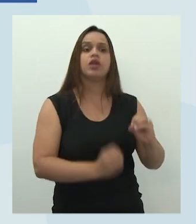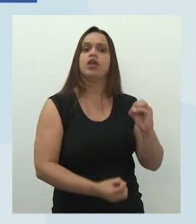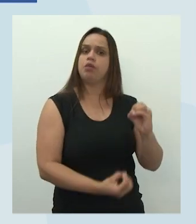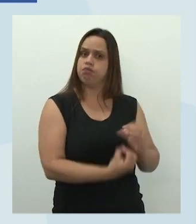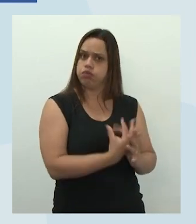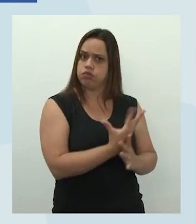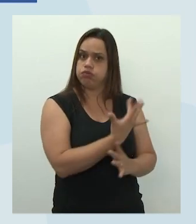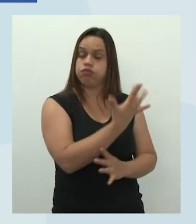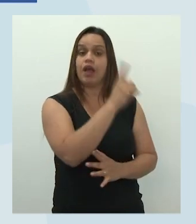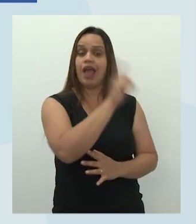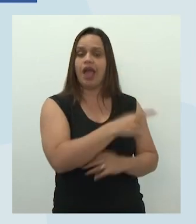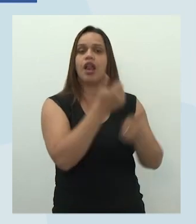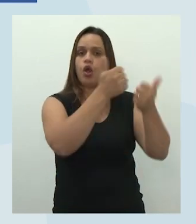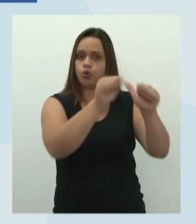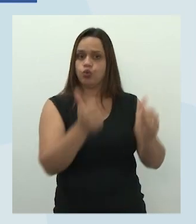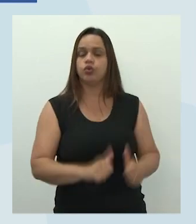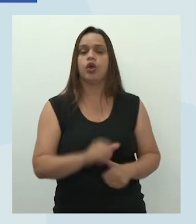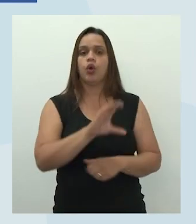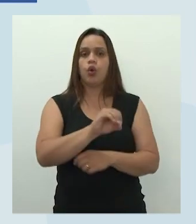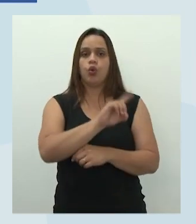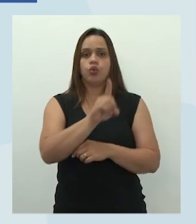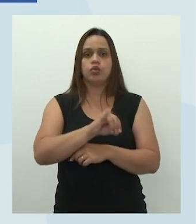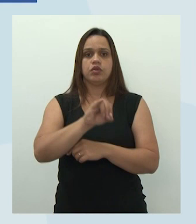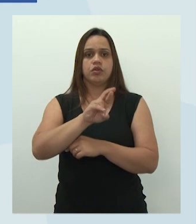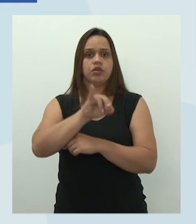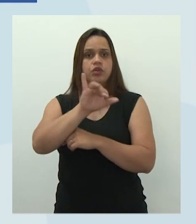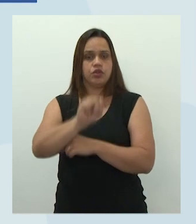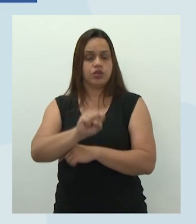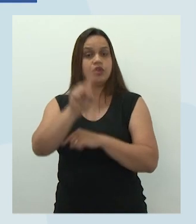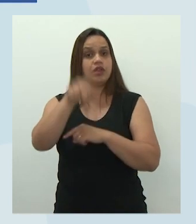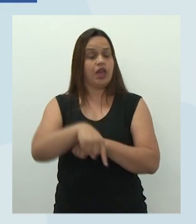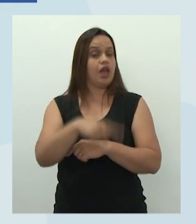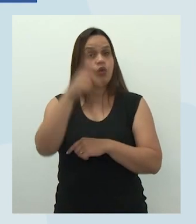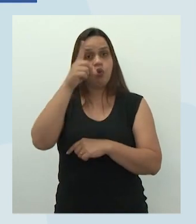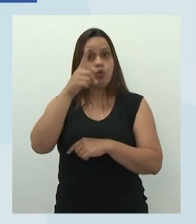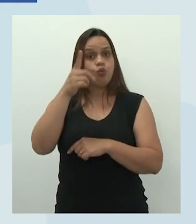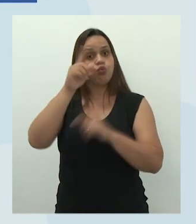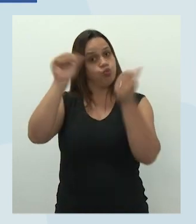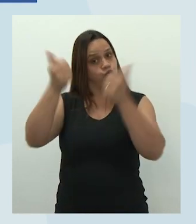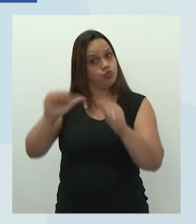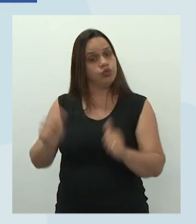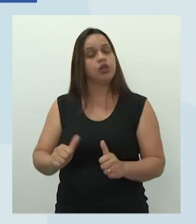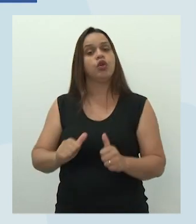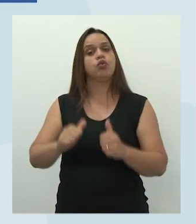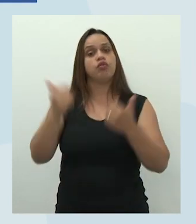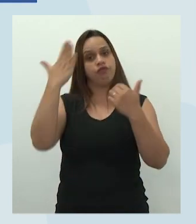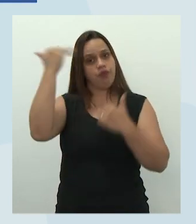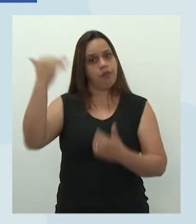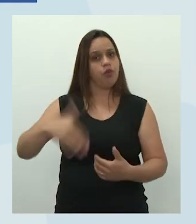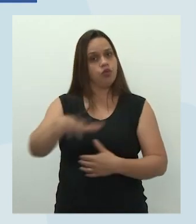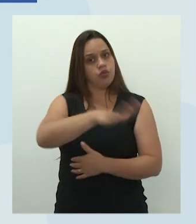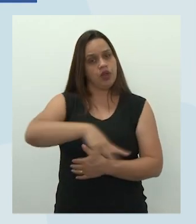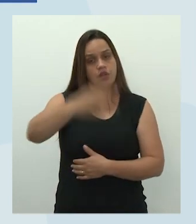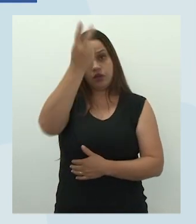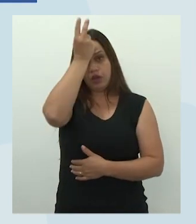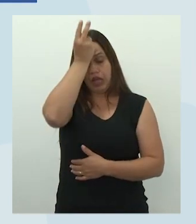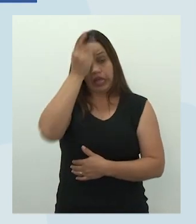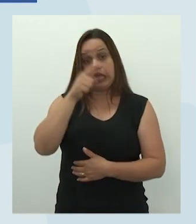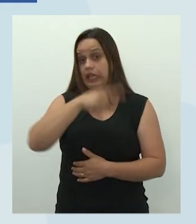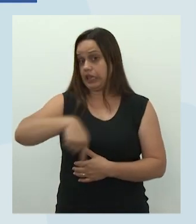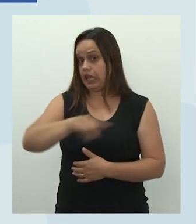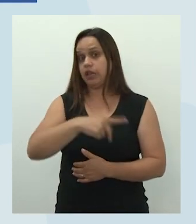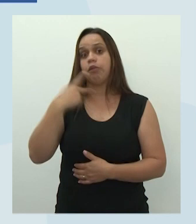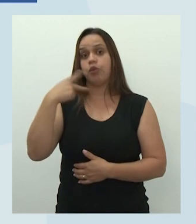que era o deus Osíris, que era o deus mais popular entre os egípcios. E nesse sistema, a população também